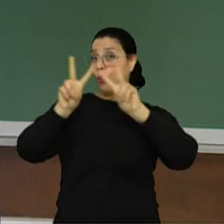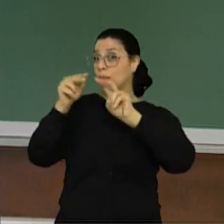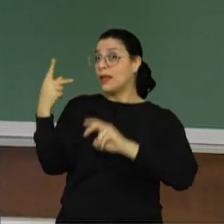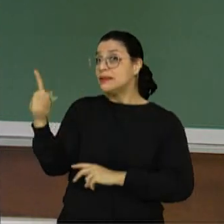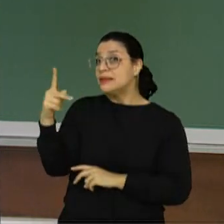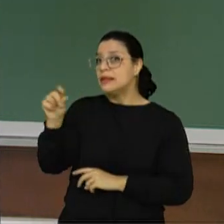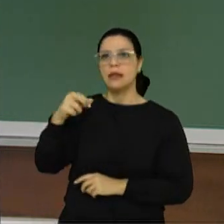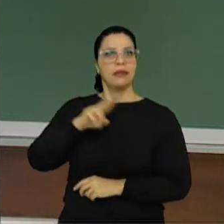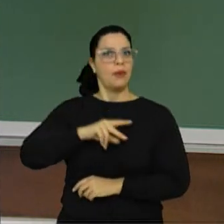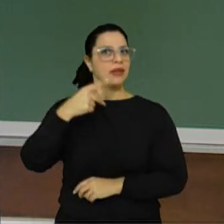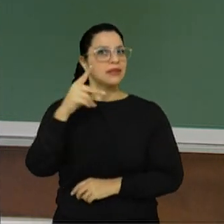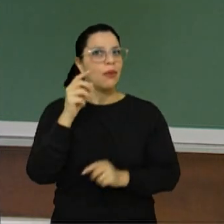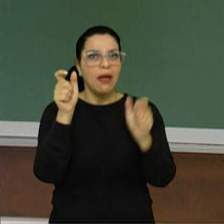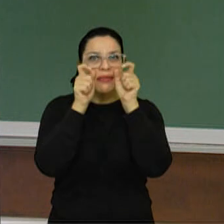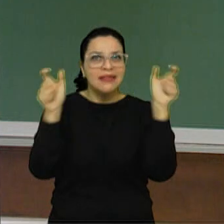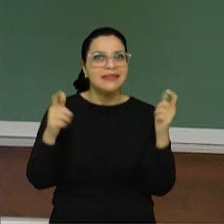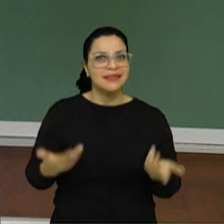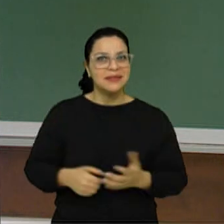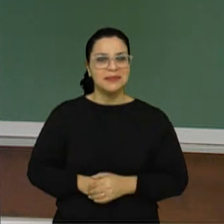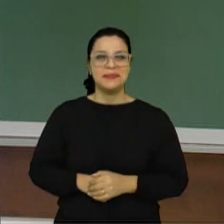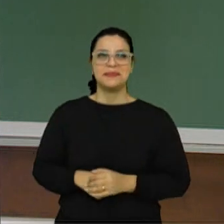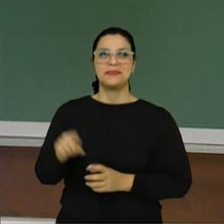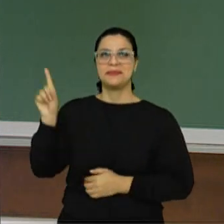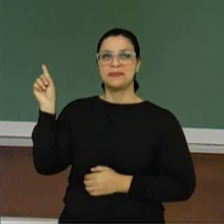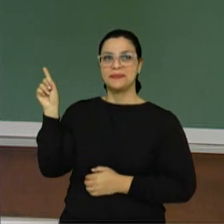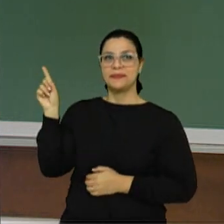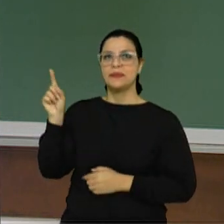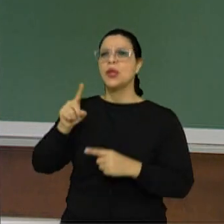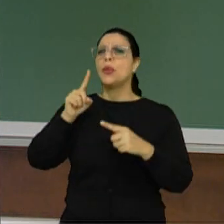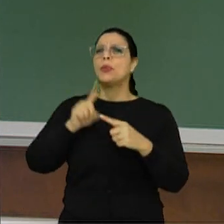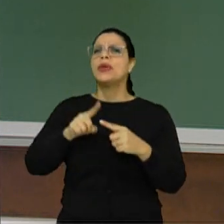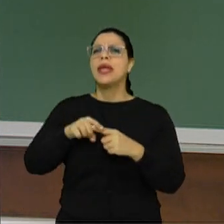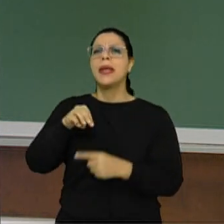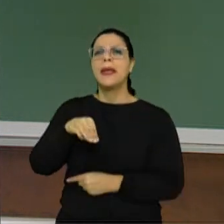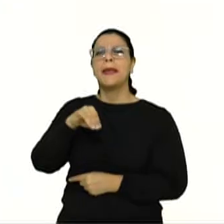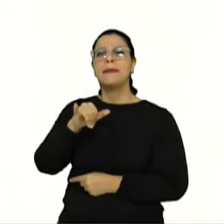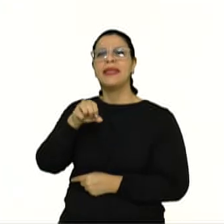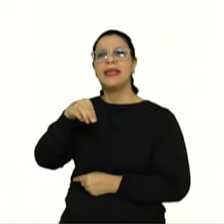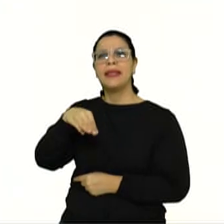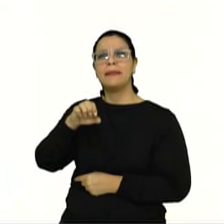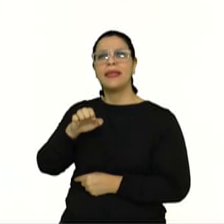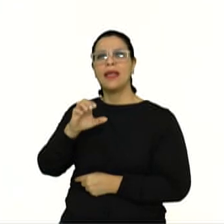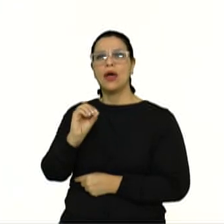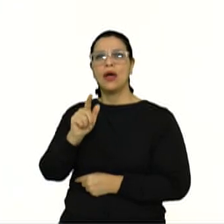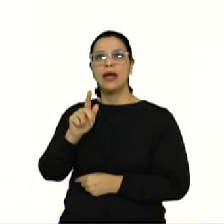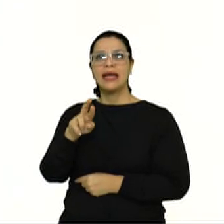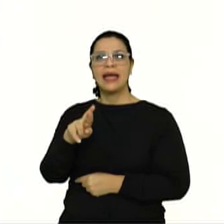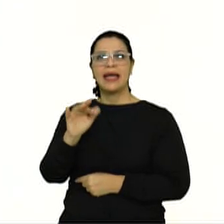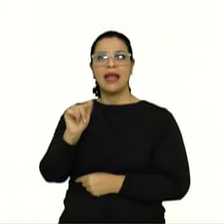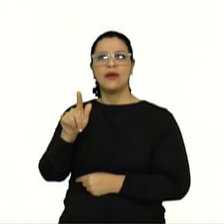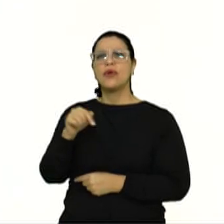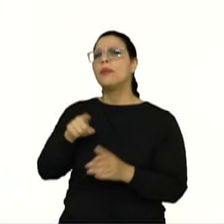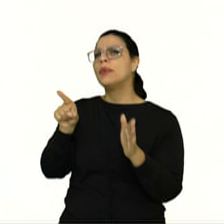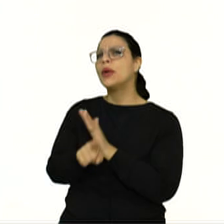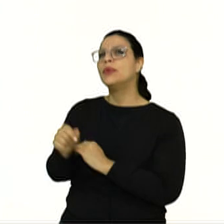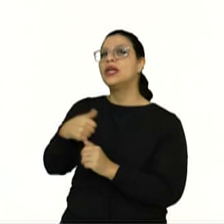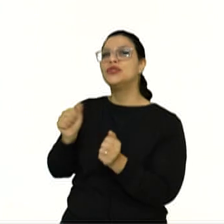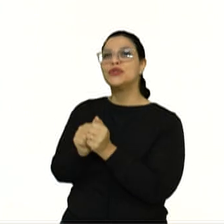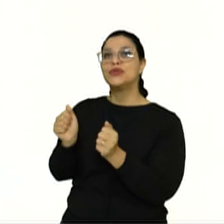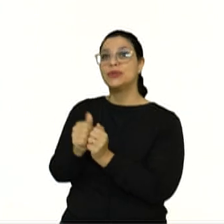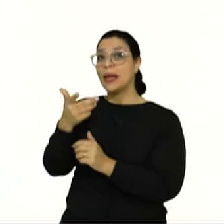tá? Não o seu. Fica atento. E aí, por que geração mimeógrafo? Pergunta para quem tá com o